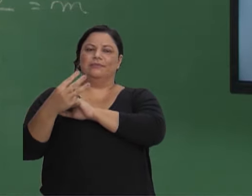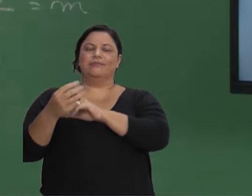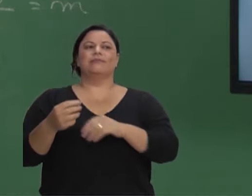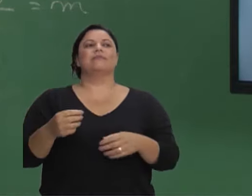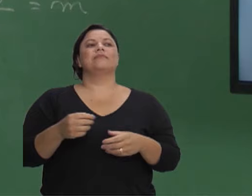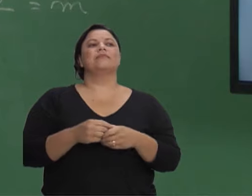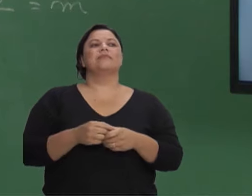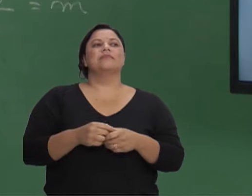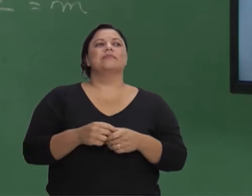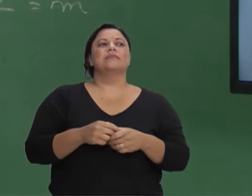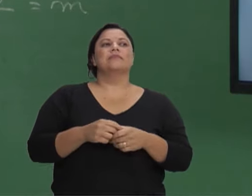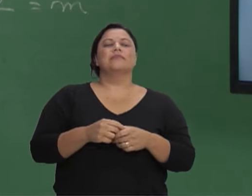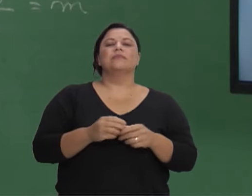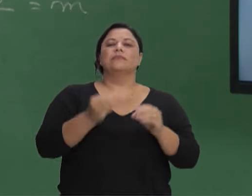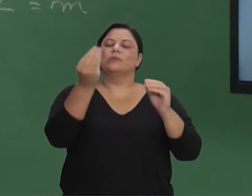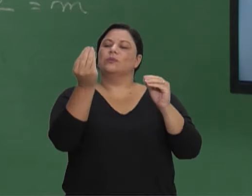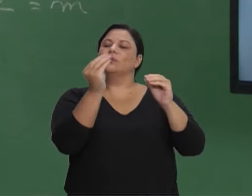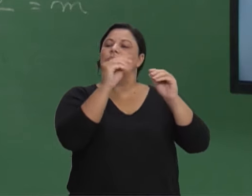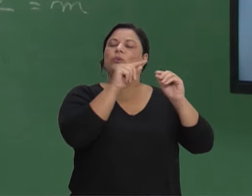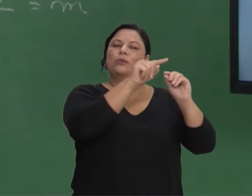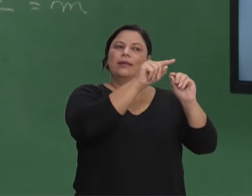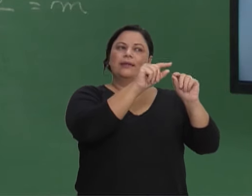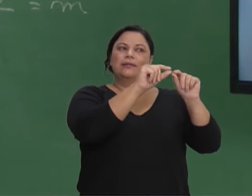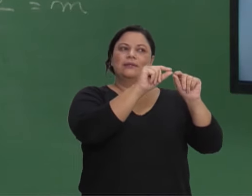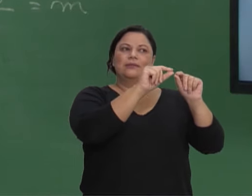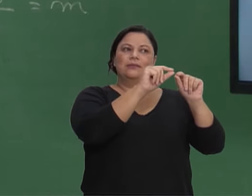Vou colocar aqui como se fosse